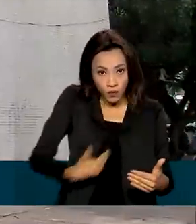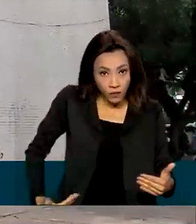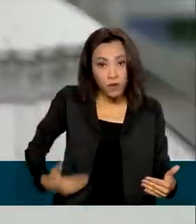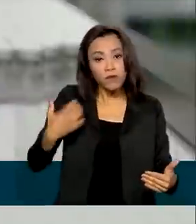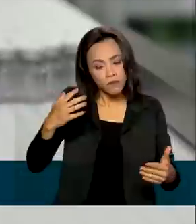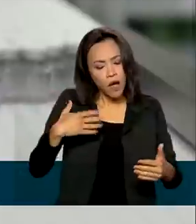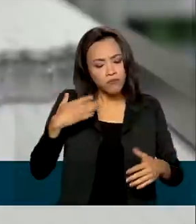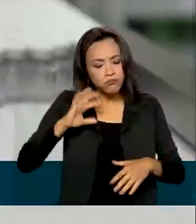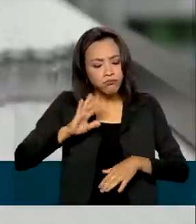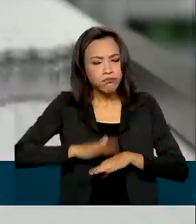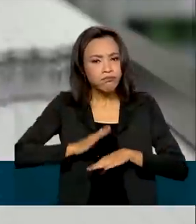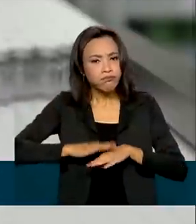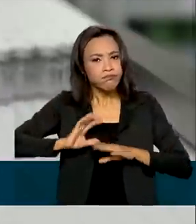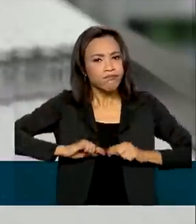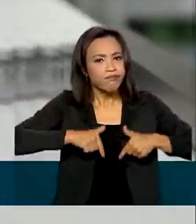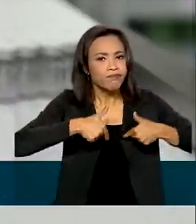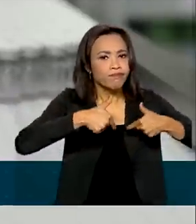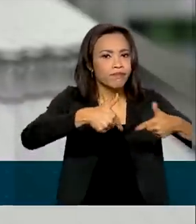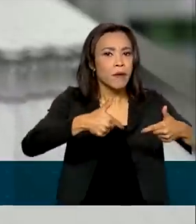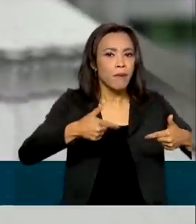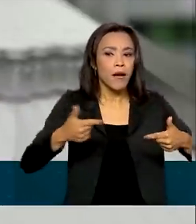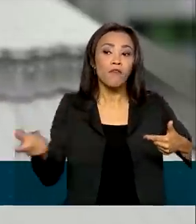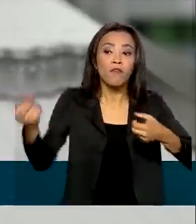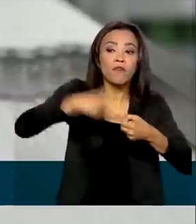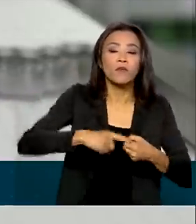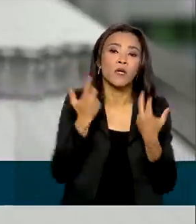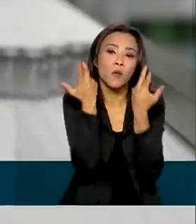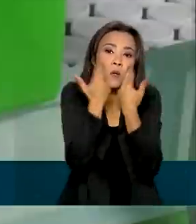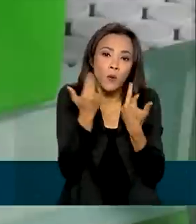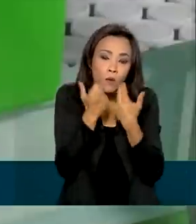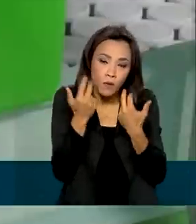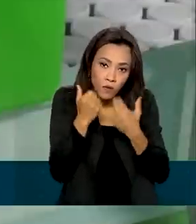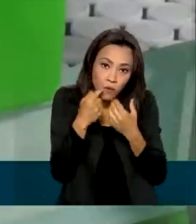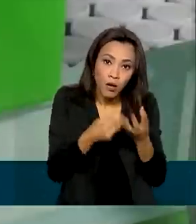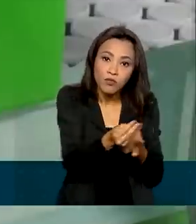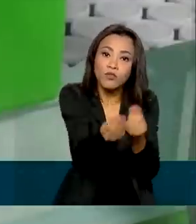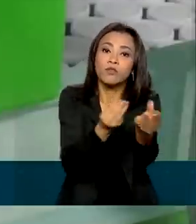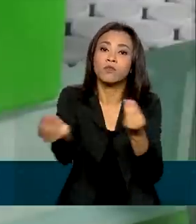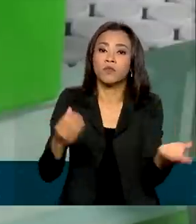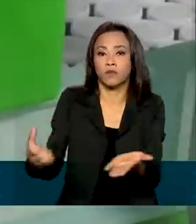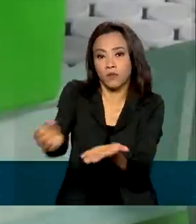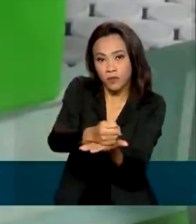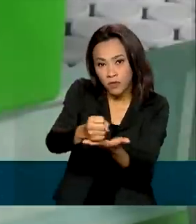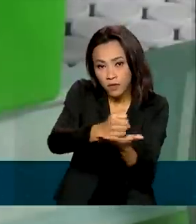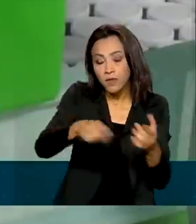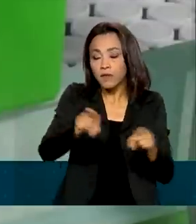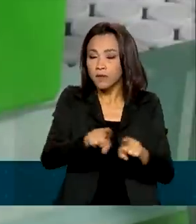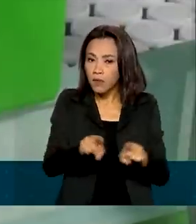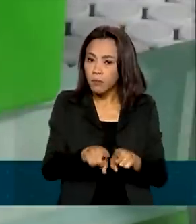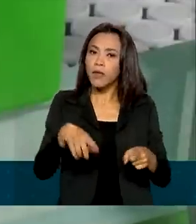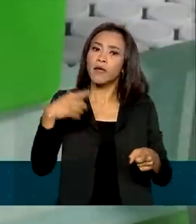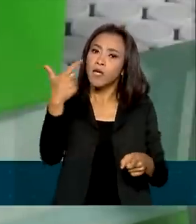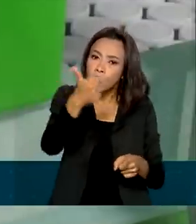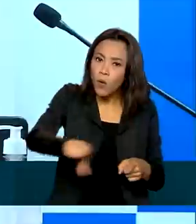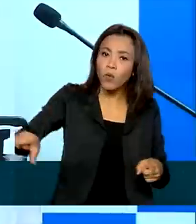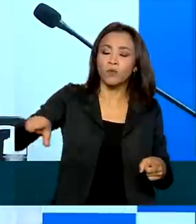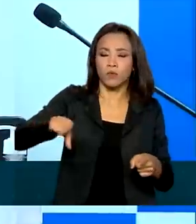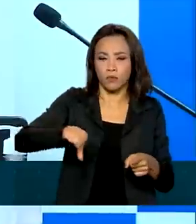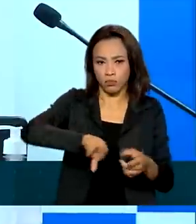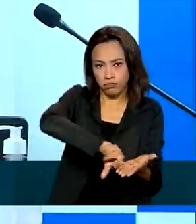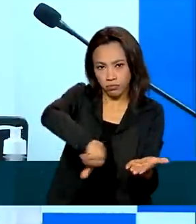medidas necessárias para normalizar o fornecimento de medicamentos e substâncias de uso e o mais rápido